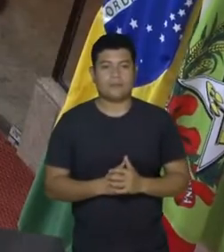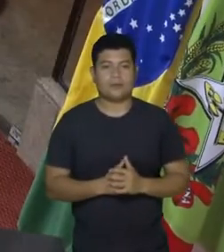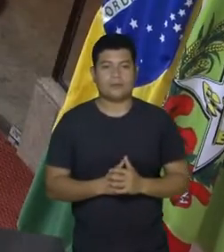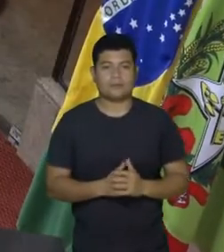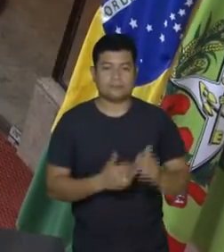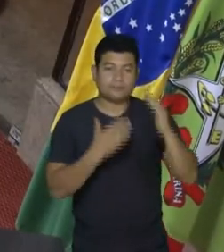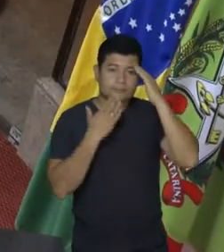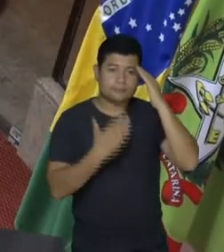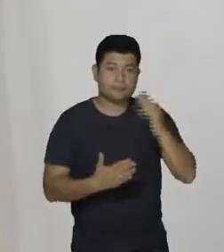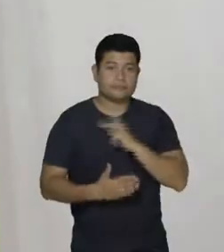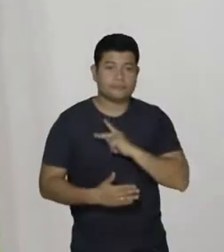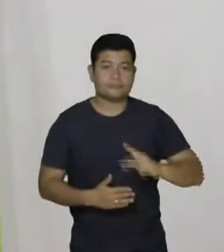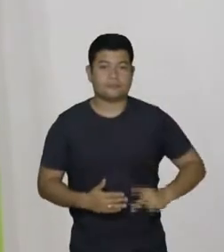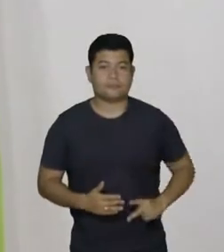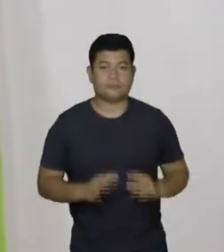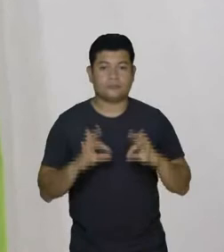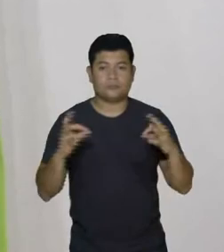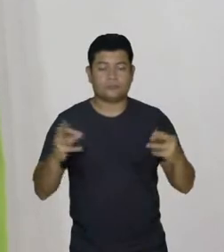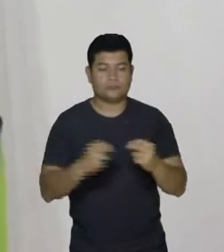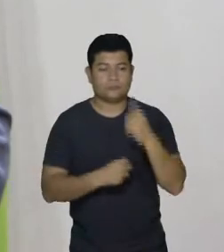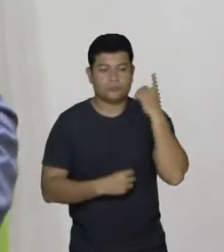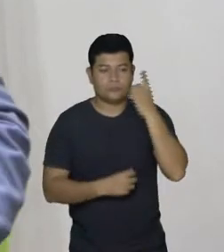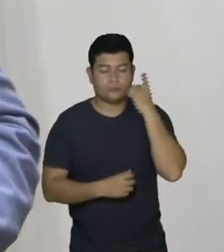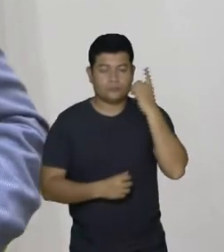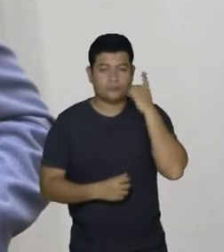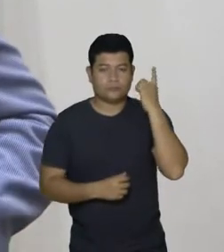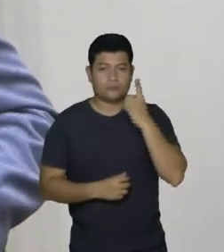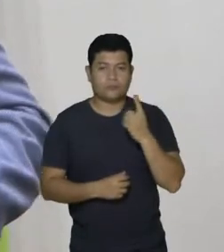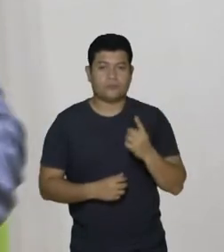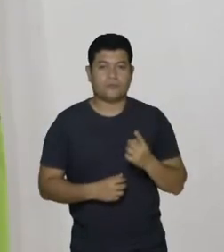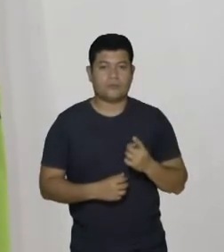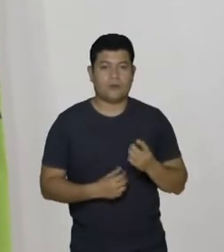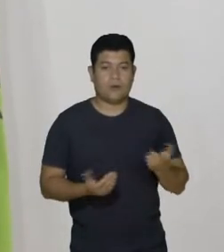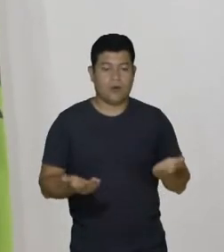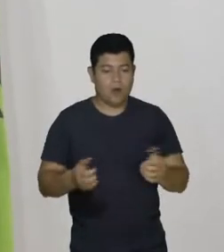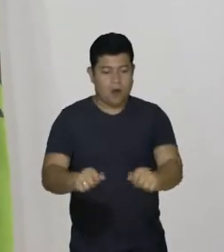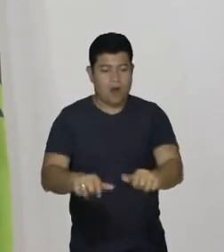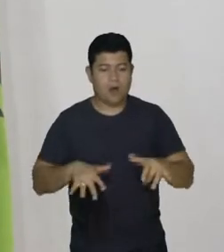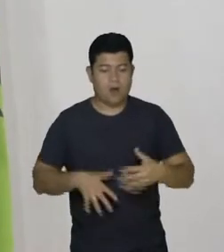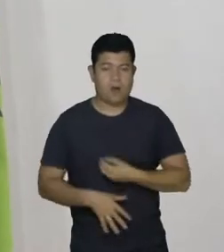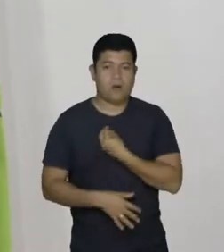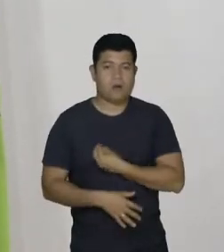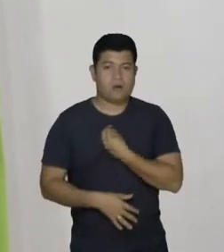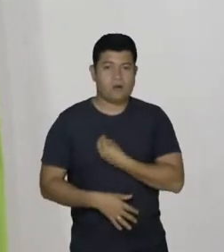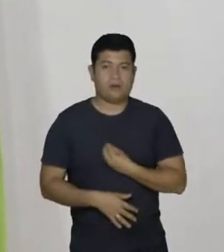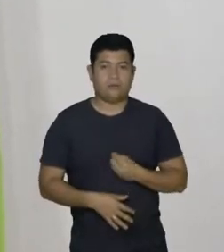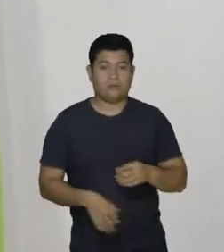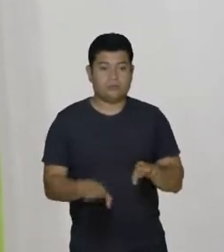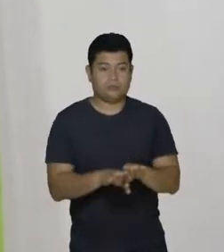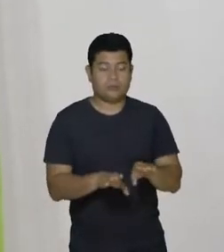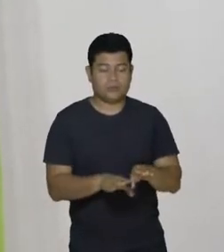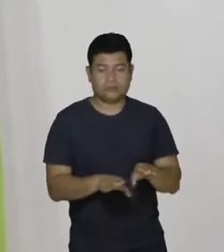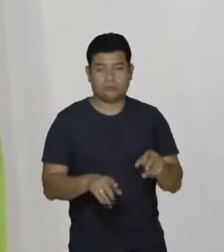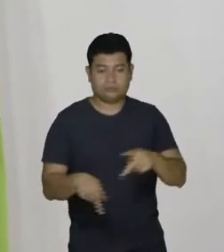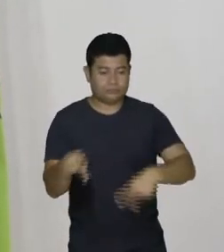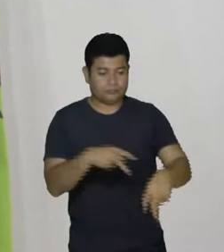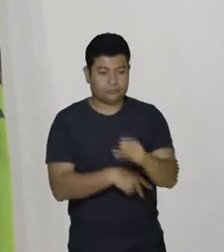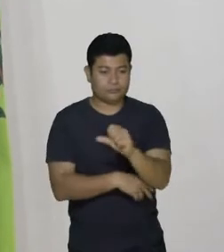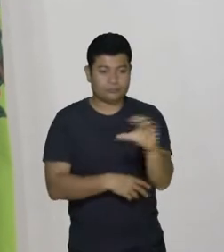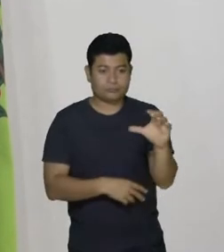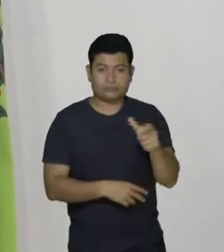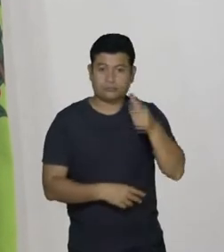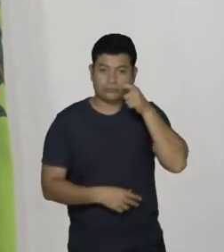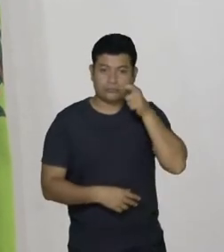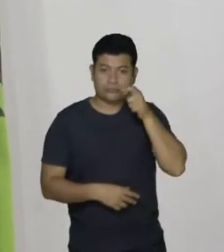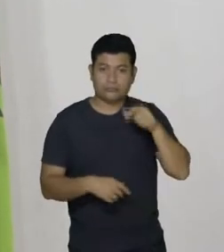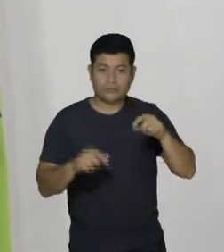Obrigado, senhor presidente, a todos os deputados, deputadas que estão aqui plenário, aos catarinenses que nos acompanham, aos funcionários